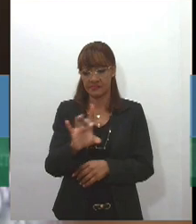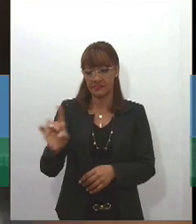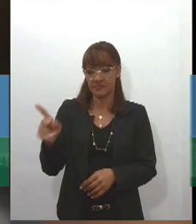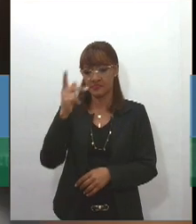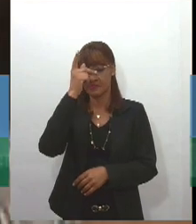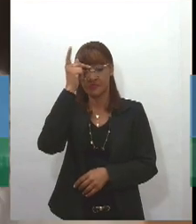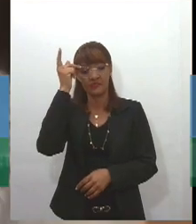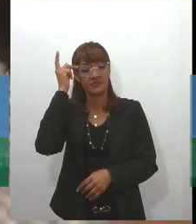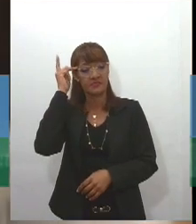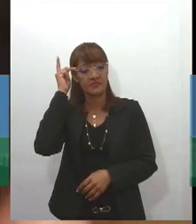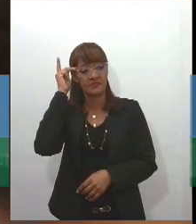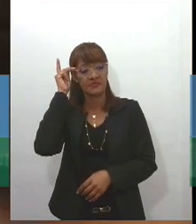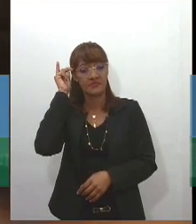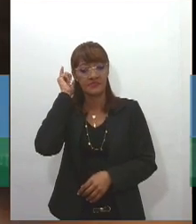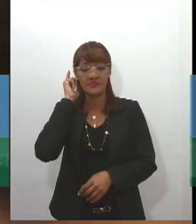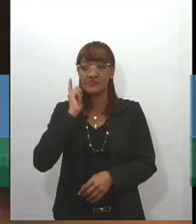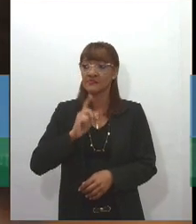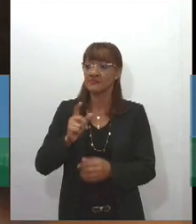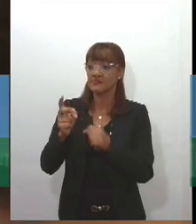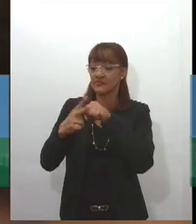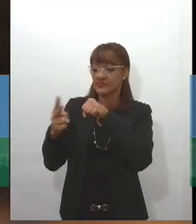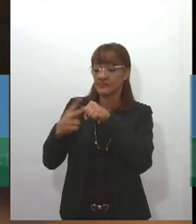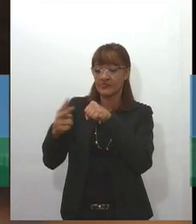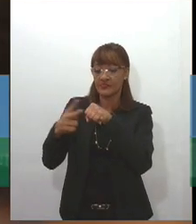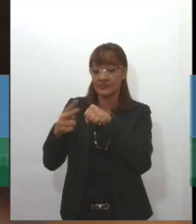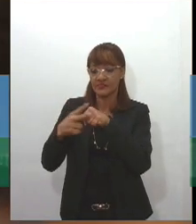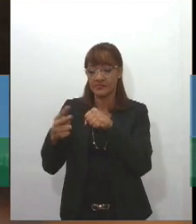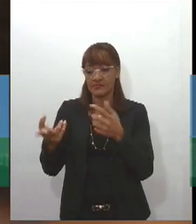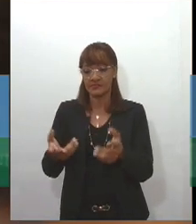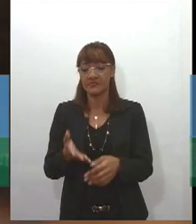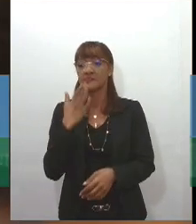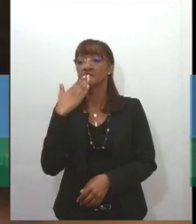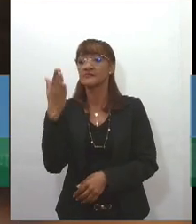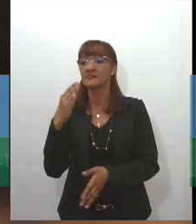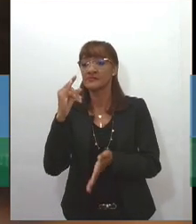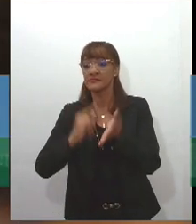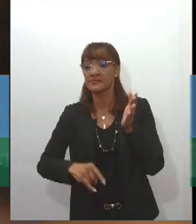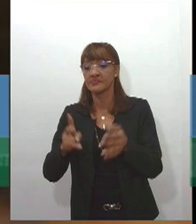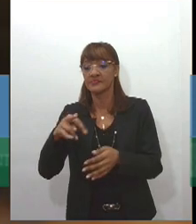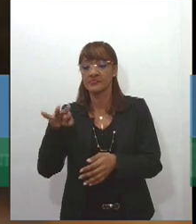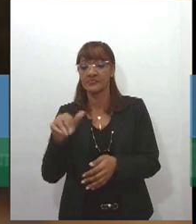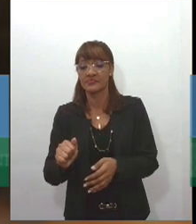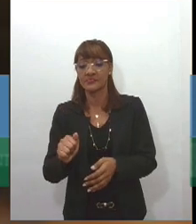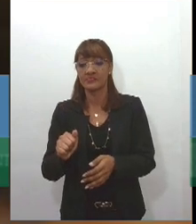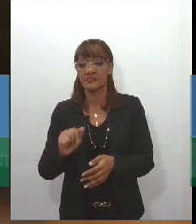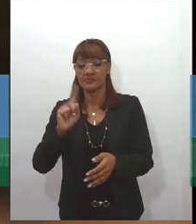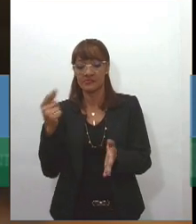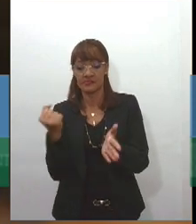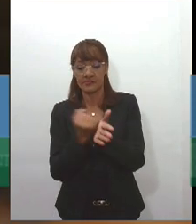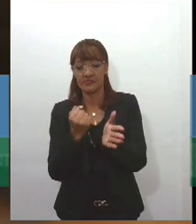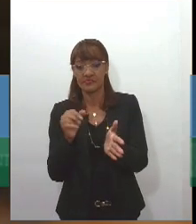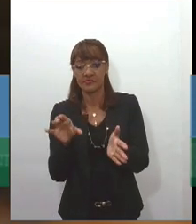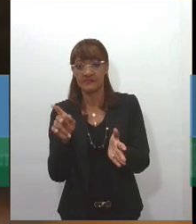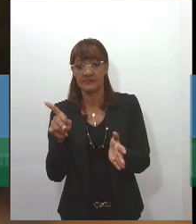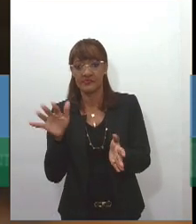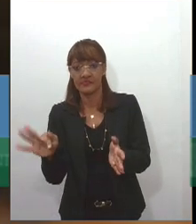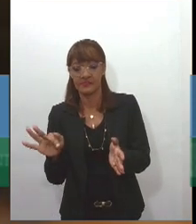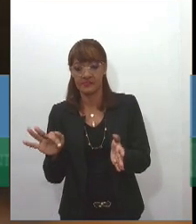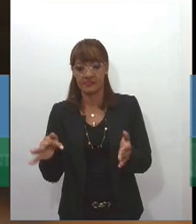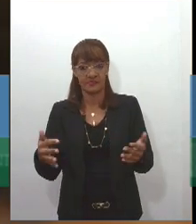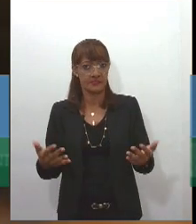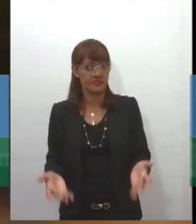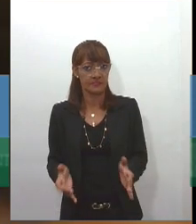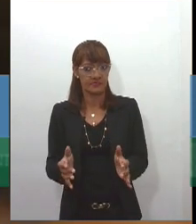maço de cigarro uma cerveja pedir de nota fiscal registrar o seu CPF Isso vai ser computado